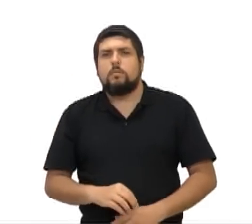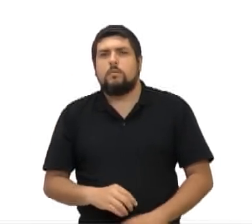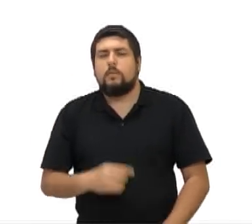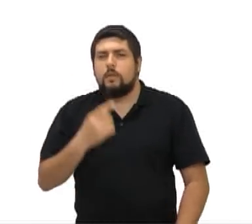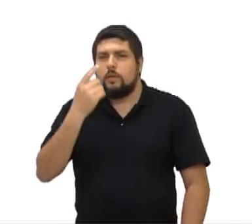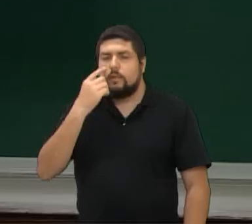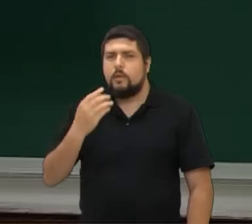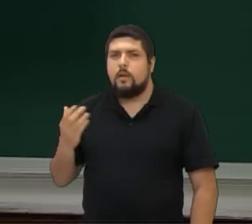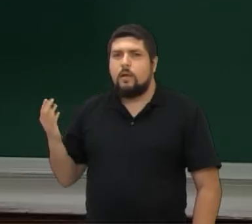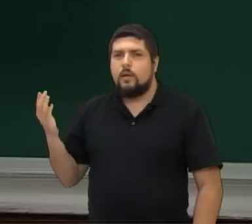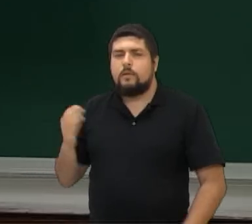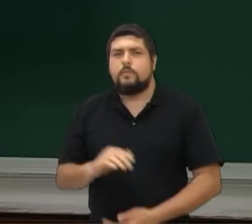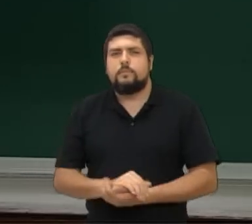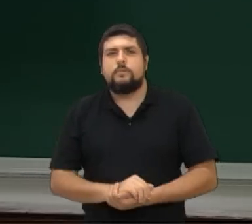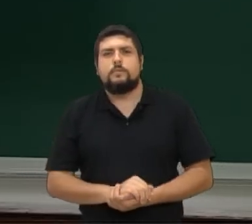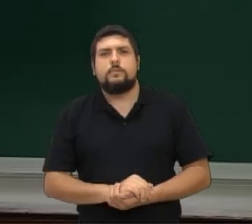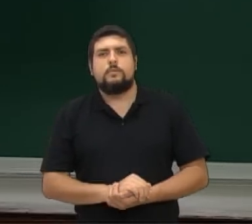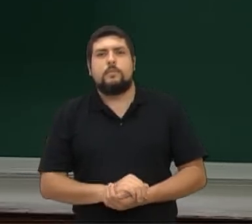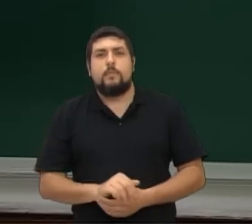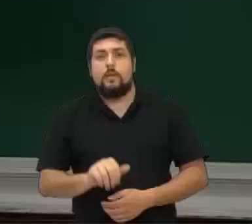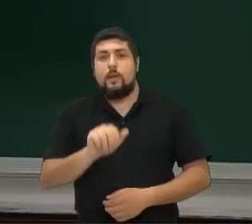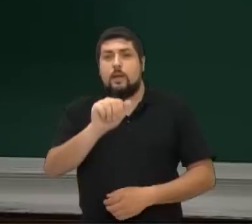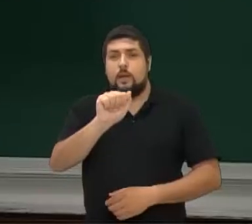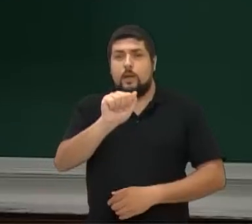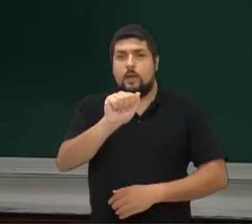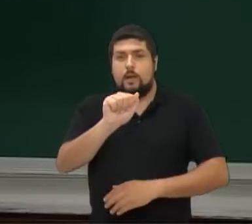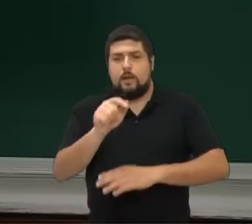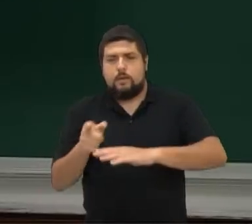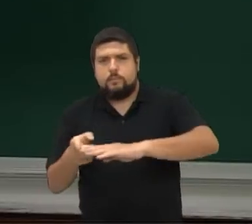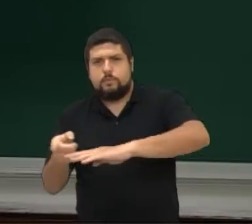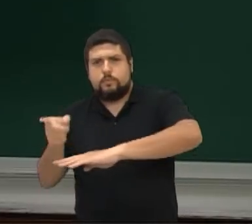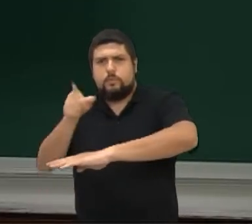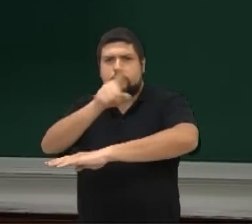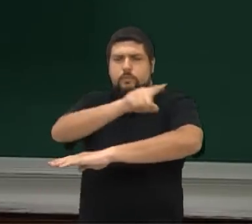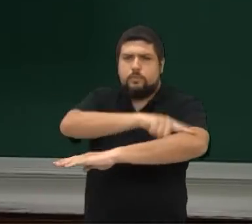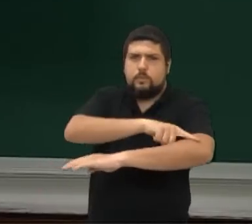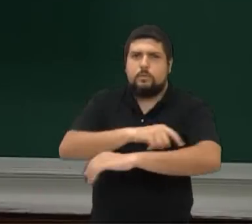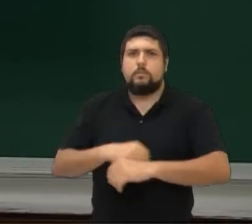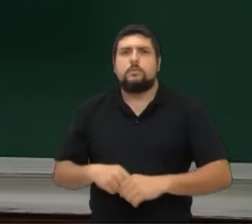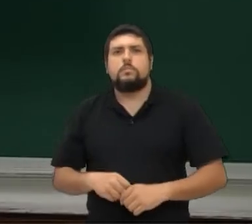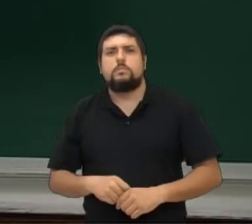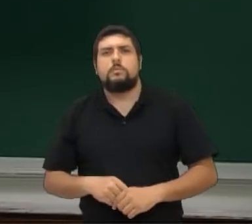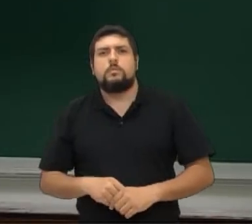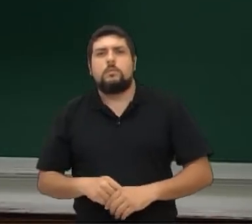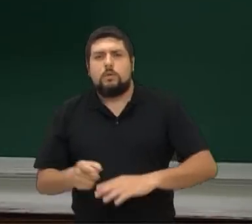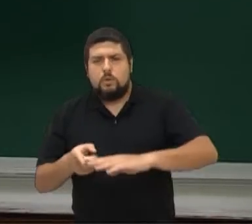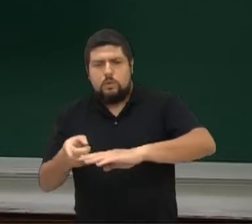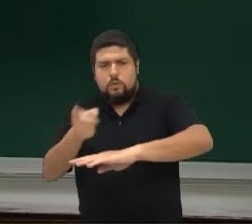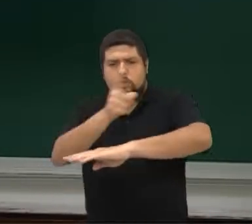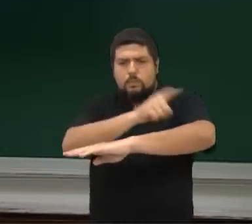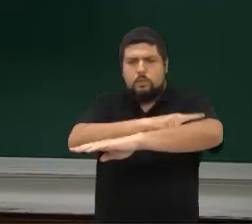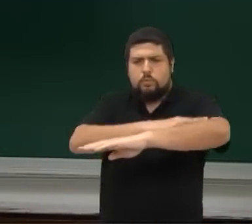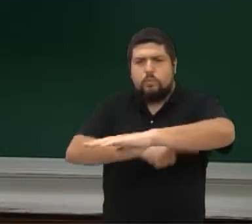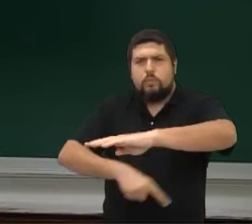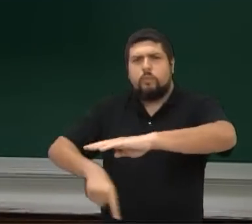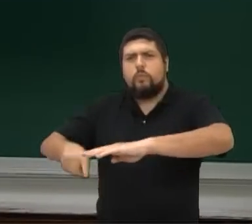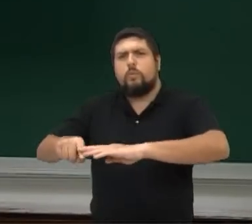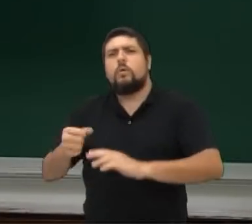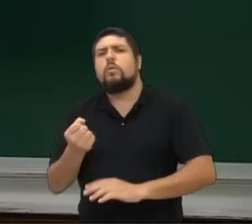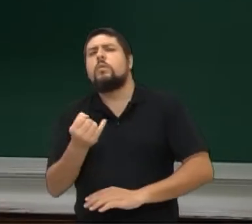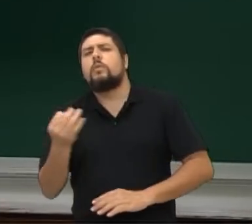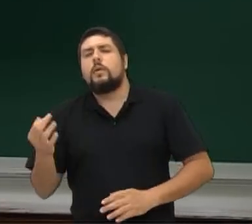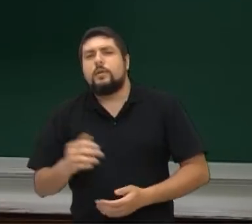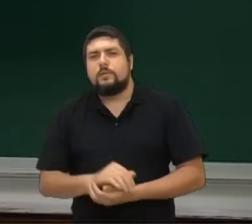volta e, letra B, a medida em graus de um ângulo de uma volta. Um tempinho para